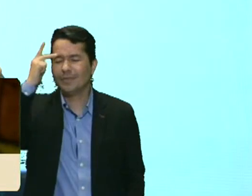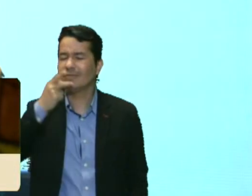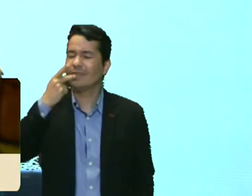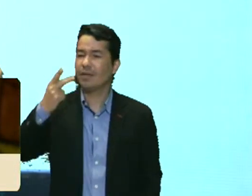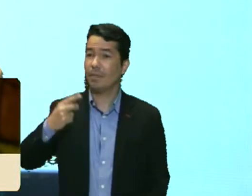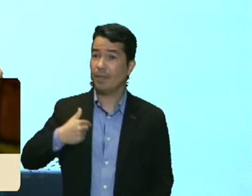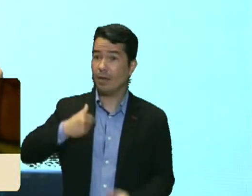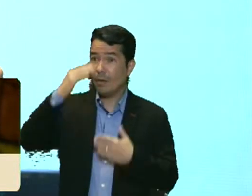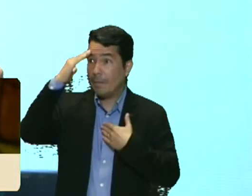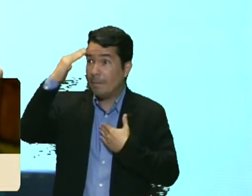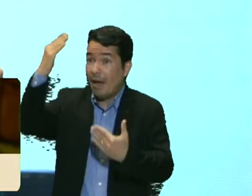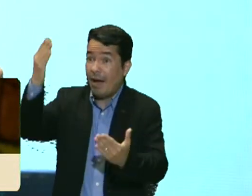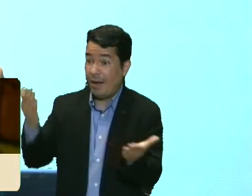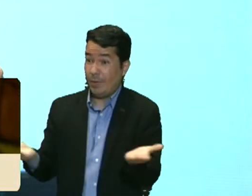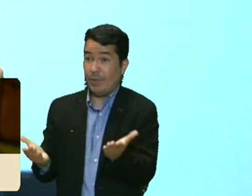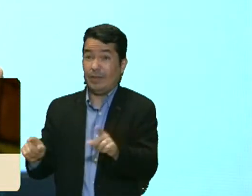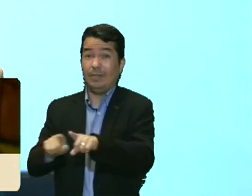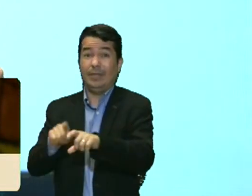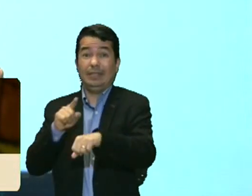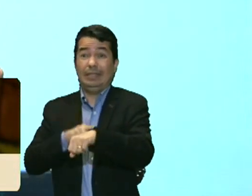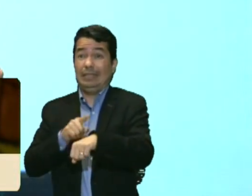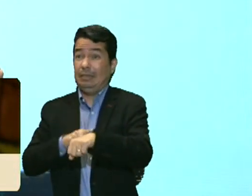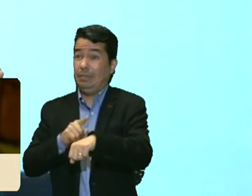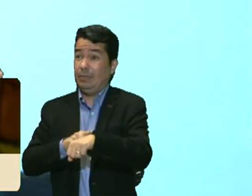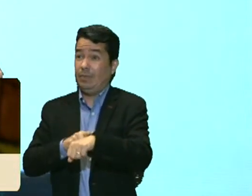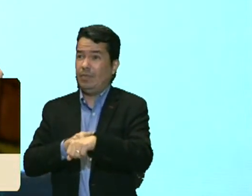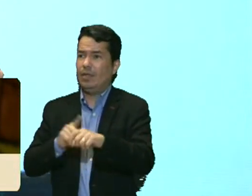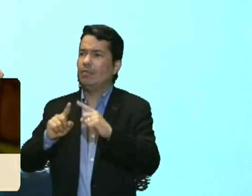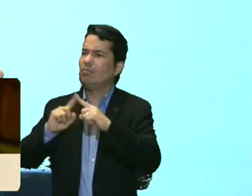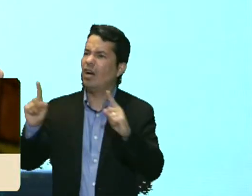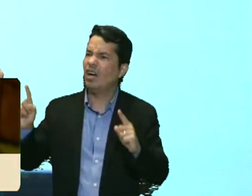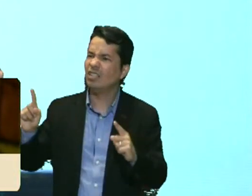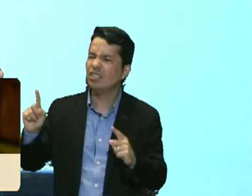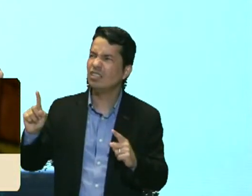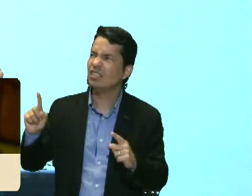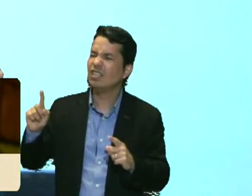mas houve um dia que